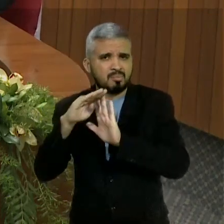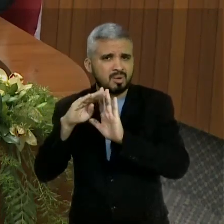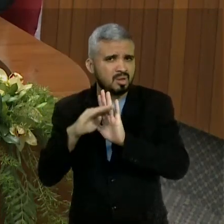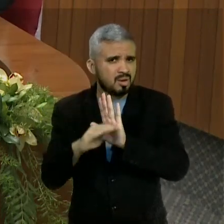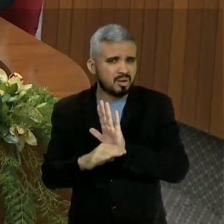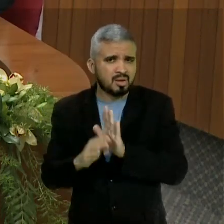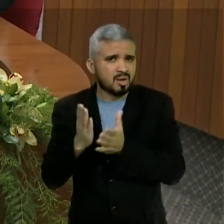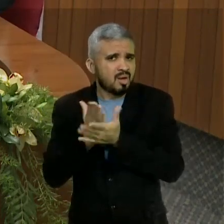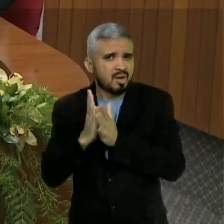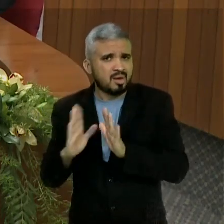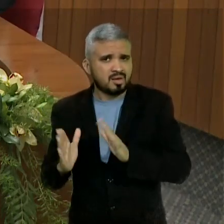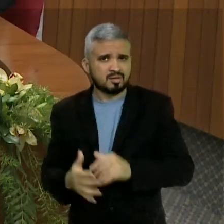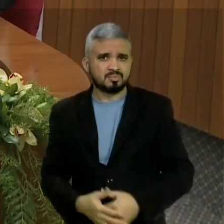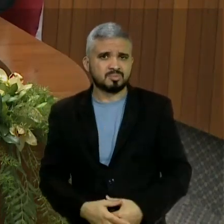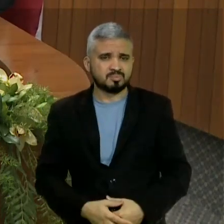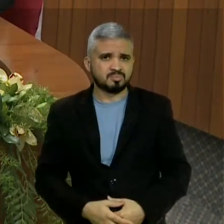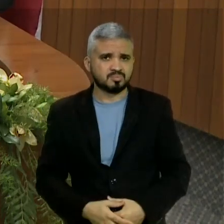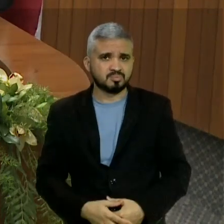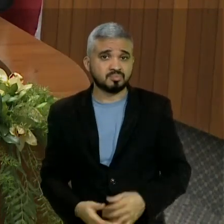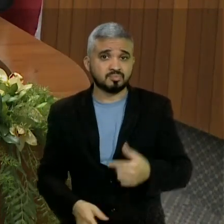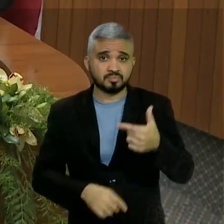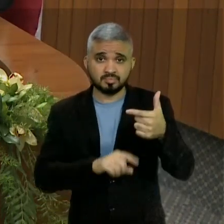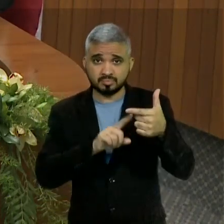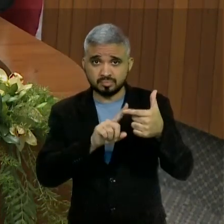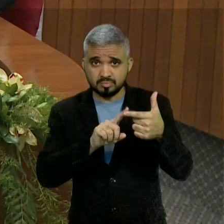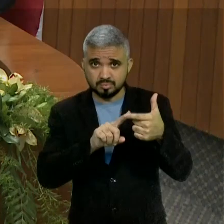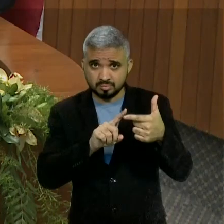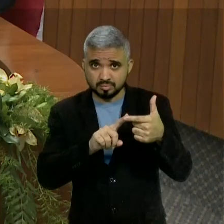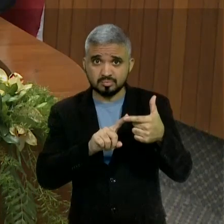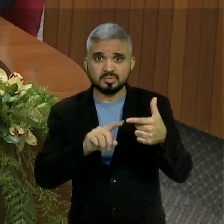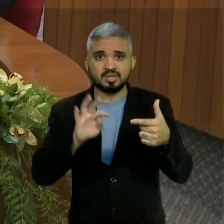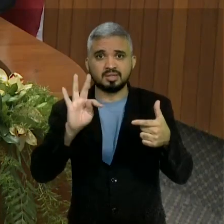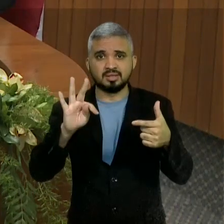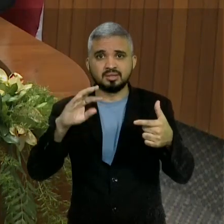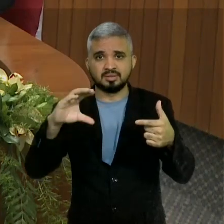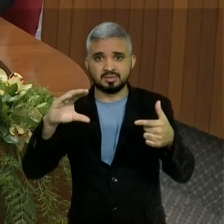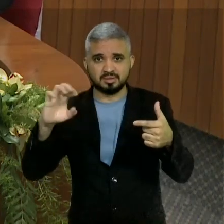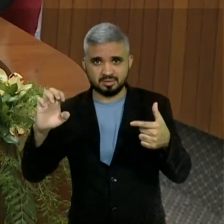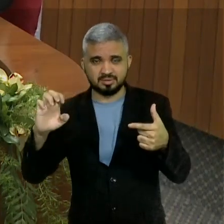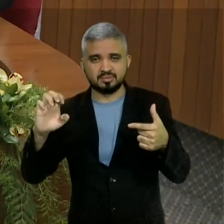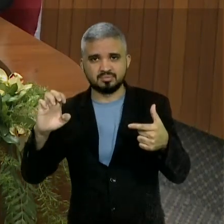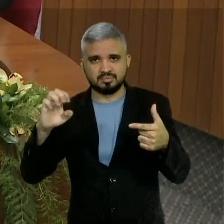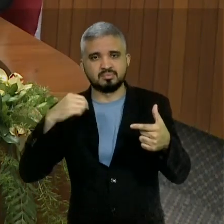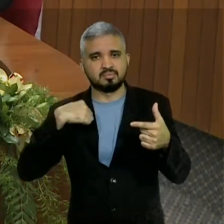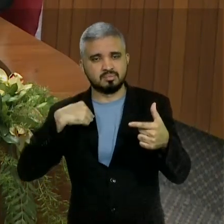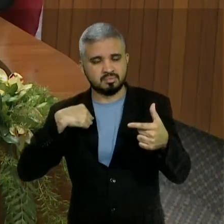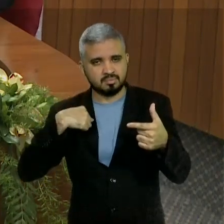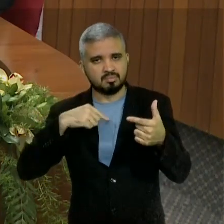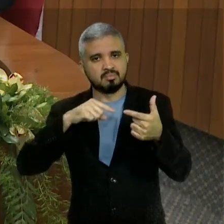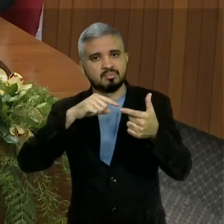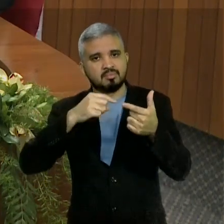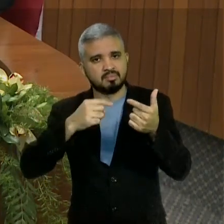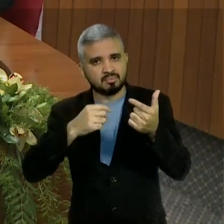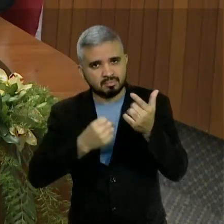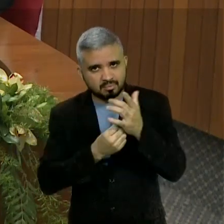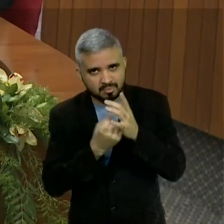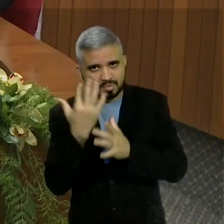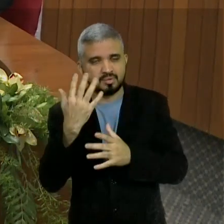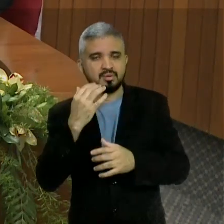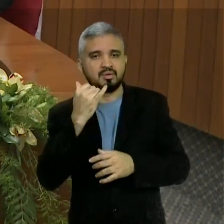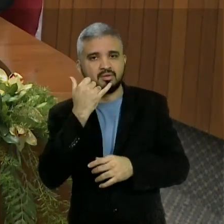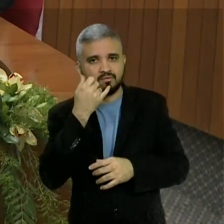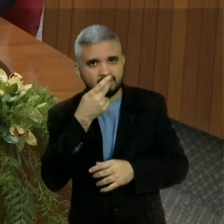do TCE eu disse eu avisei eu falei o Ministro Flávio Dino Tá